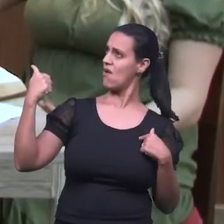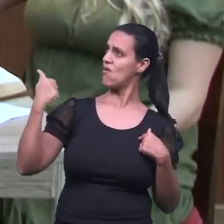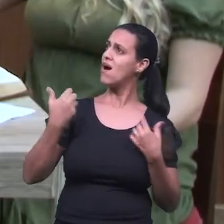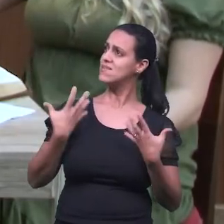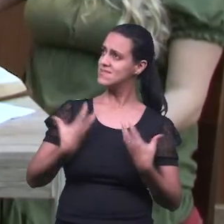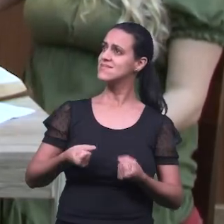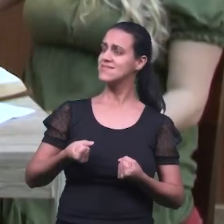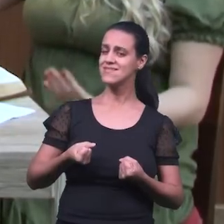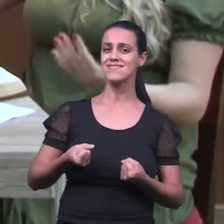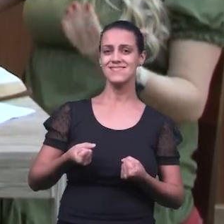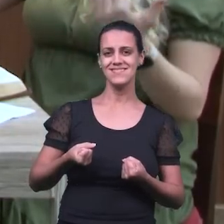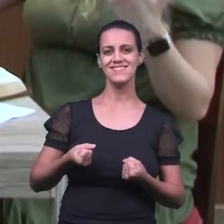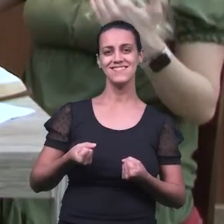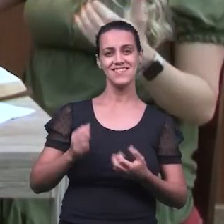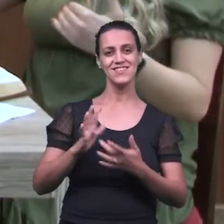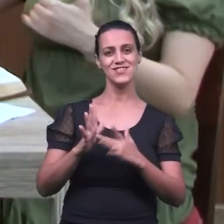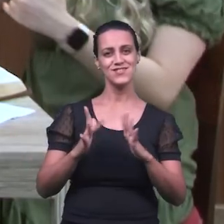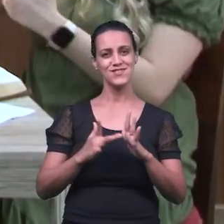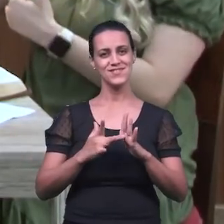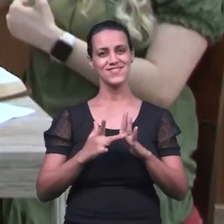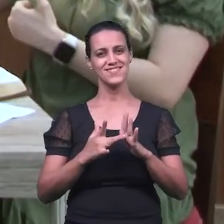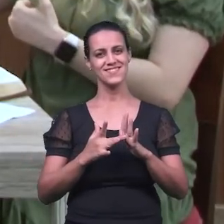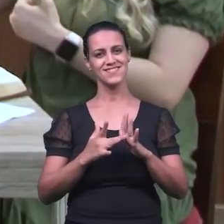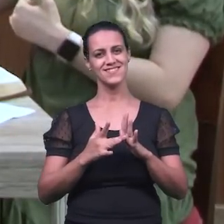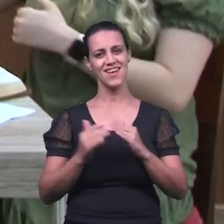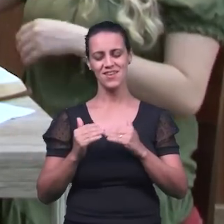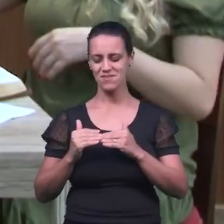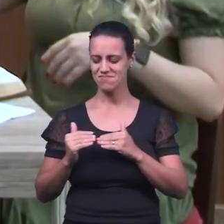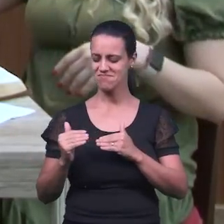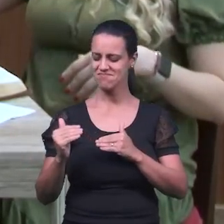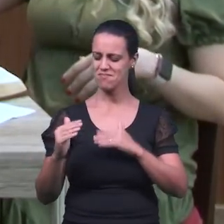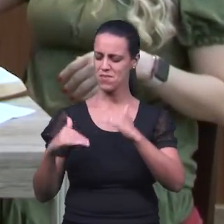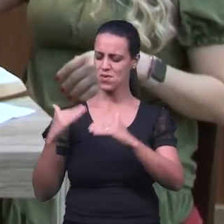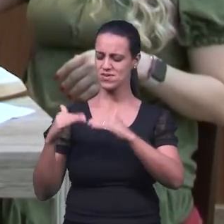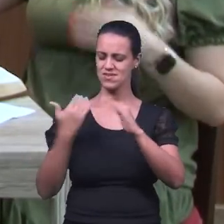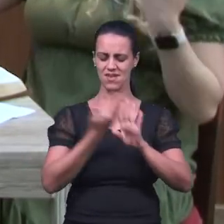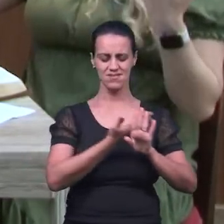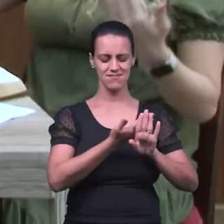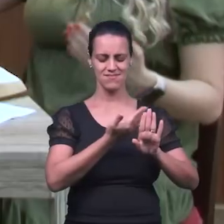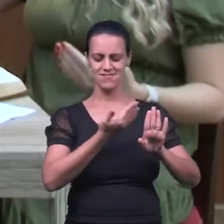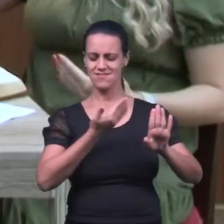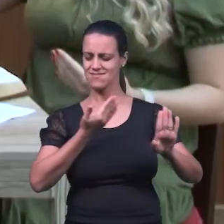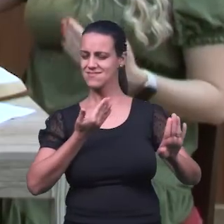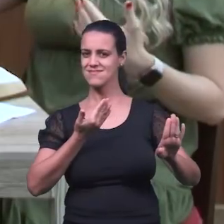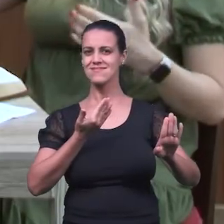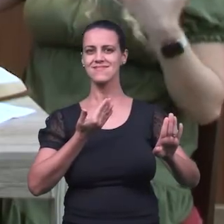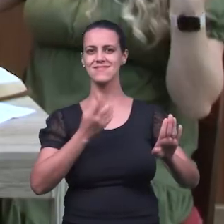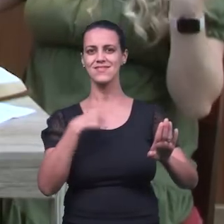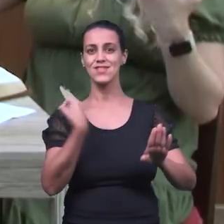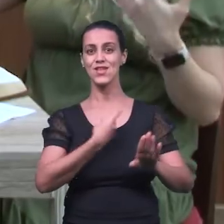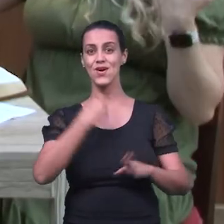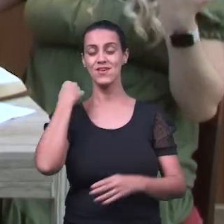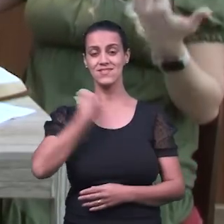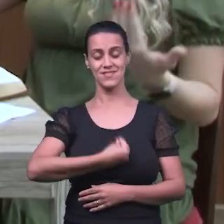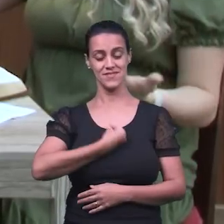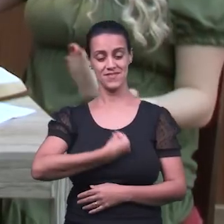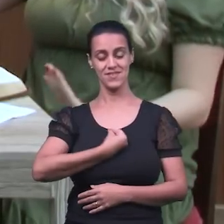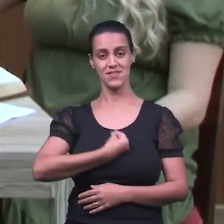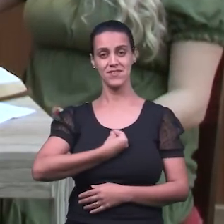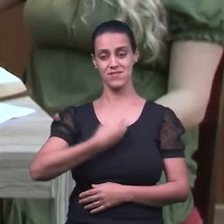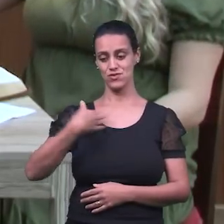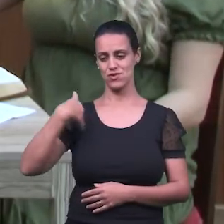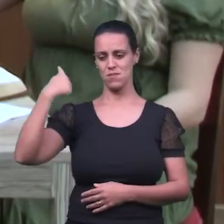de Jesus, né? E quando a gente passa a viver no processo de santificação com o Espírito Santo, nós vamos vivendo, né, esse chamado, esse